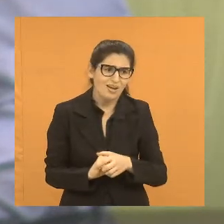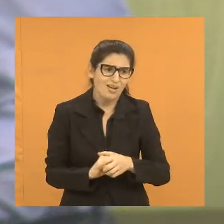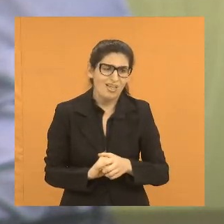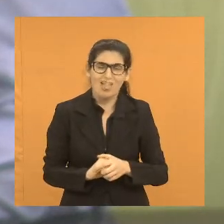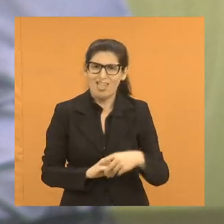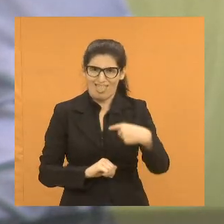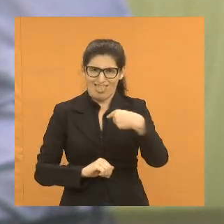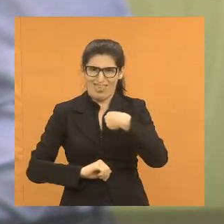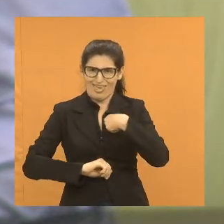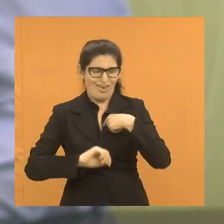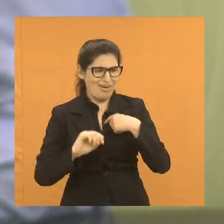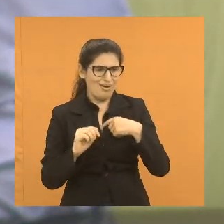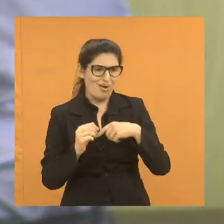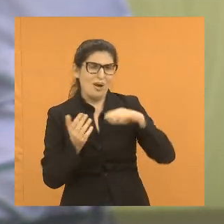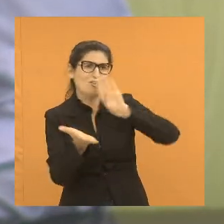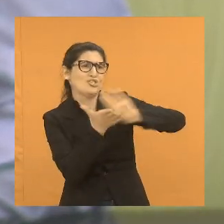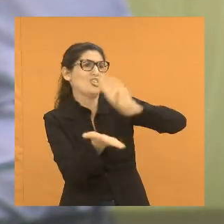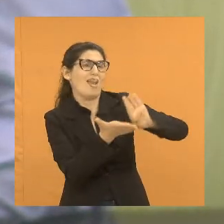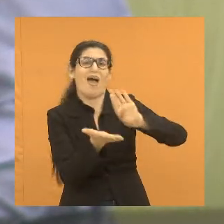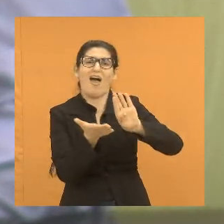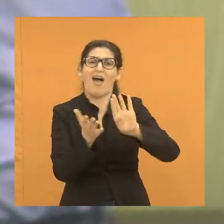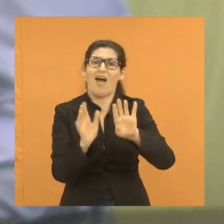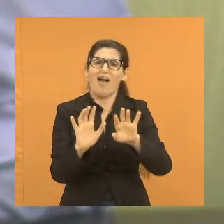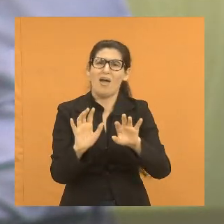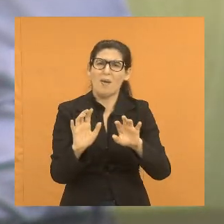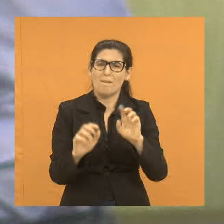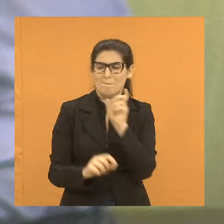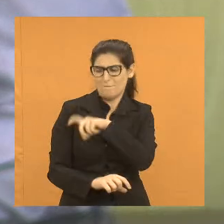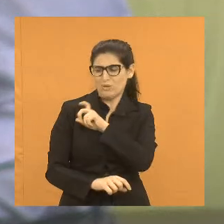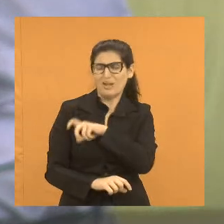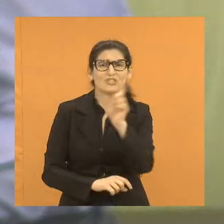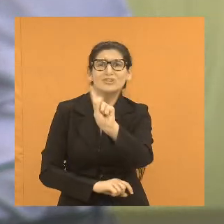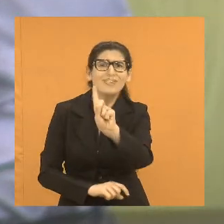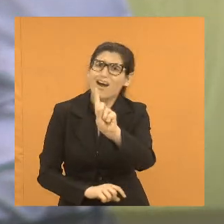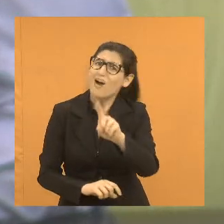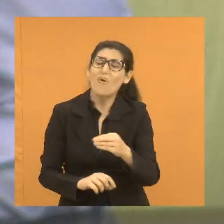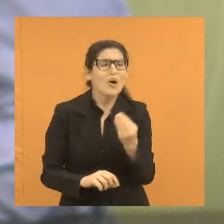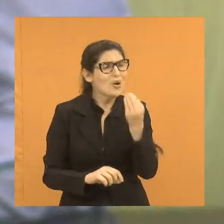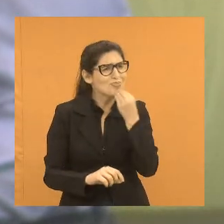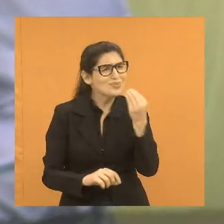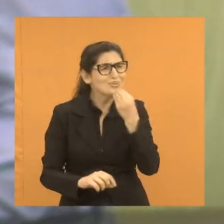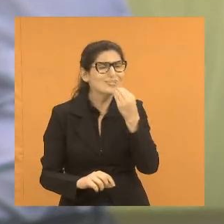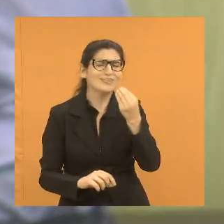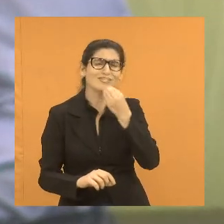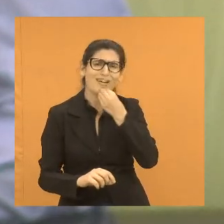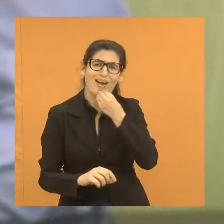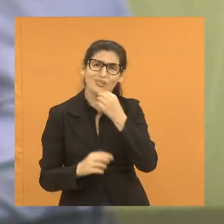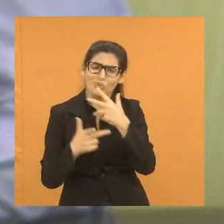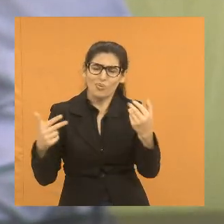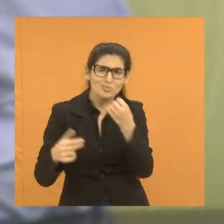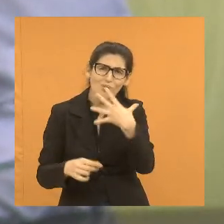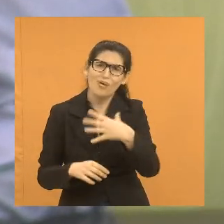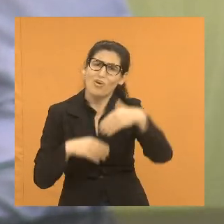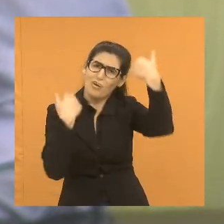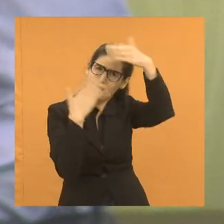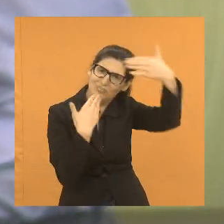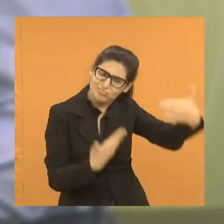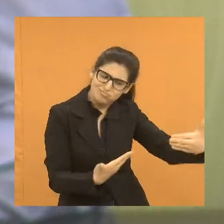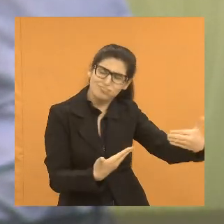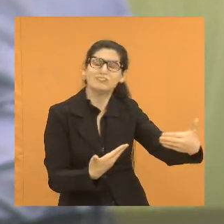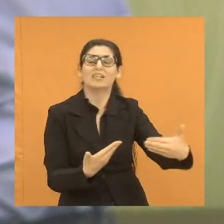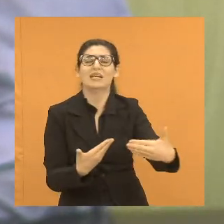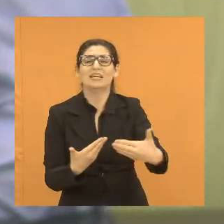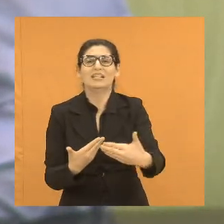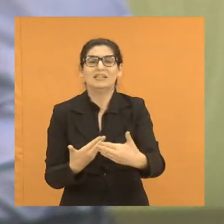a secretaria mandar tirar, de jeito nenhum. Acho que é uma boa oportunidade para a gente fazer essa homenagem a esse grande sanitarista que foi o Dr.